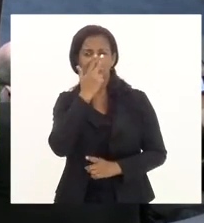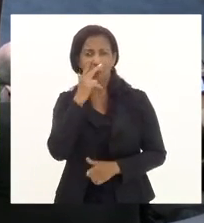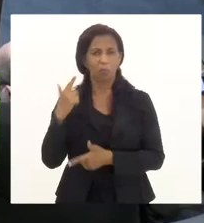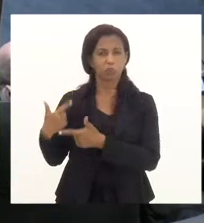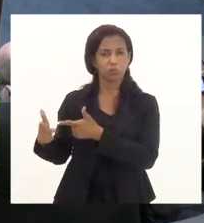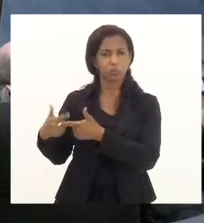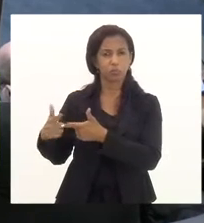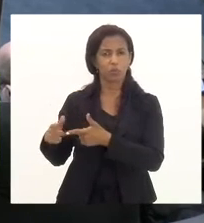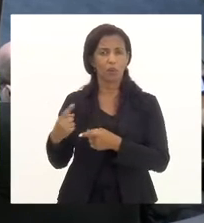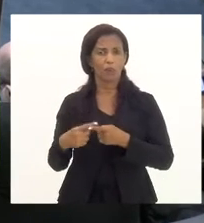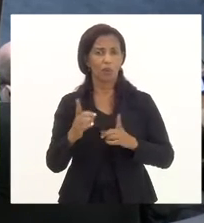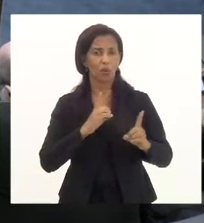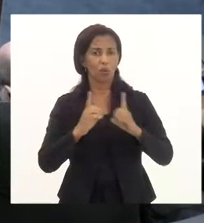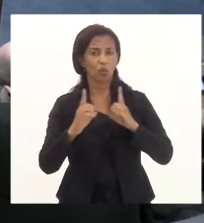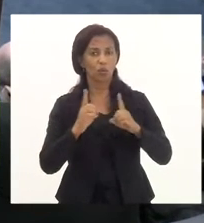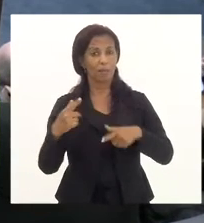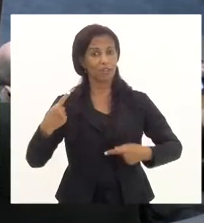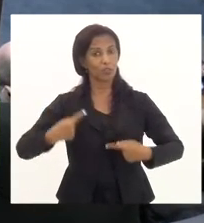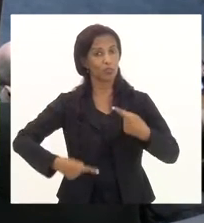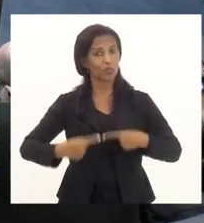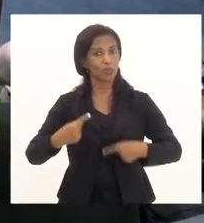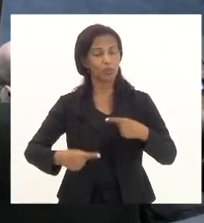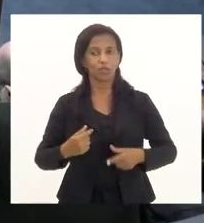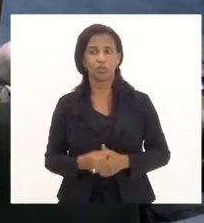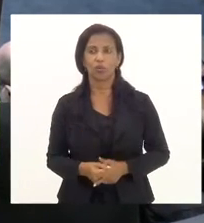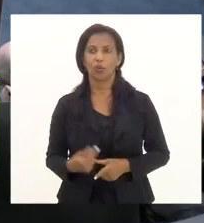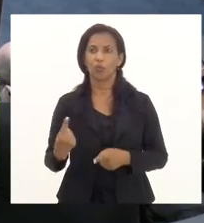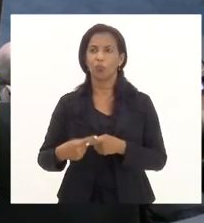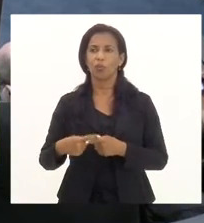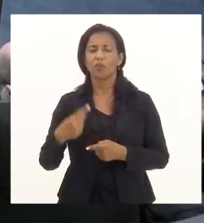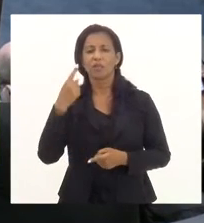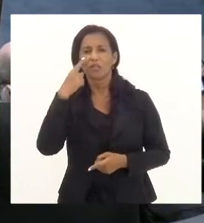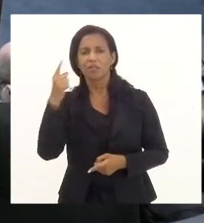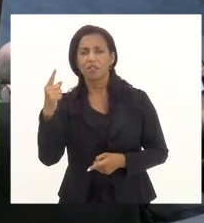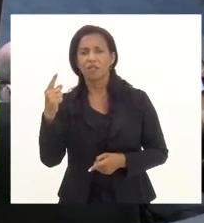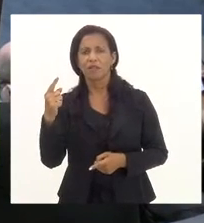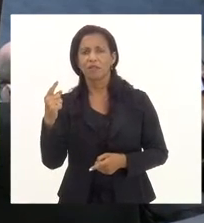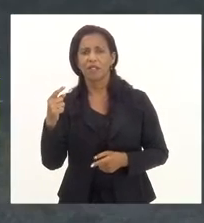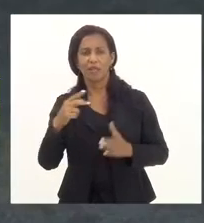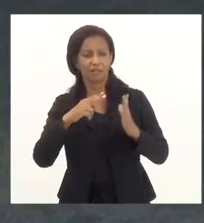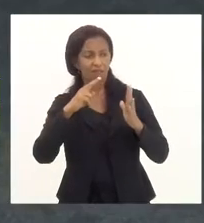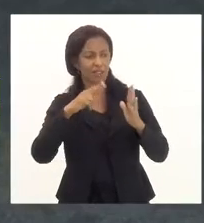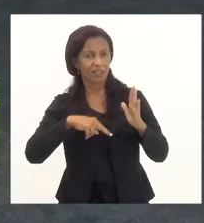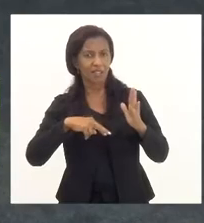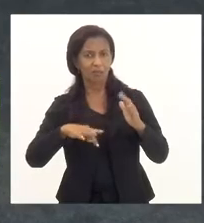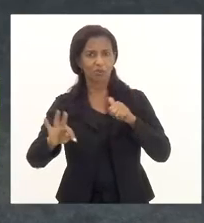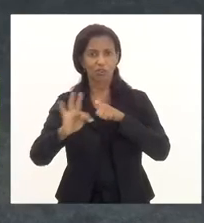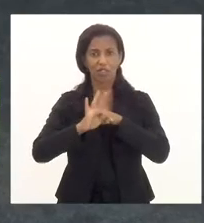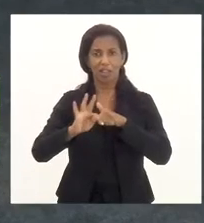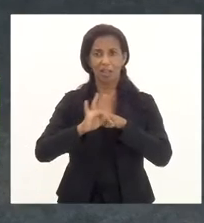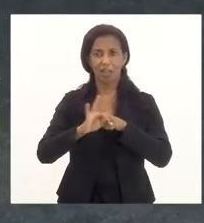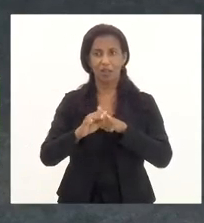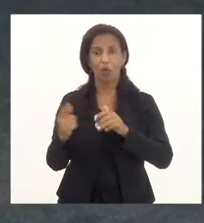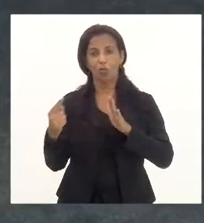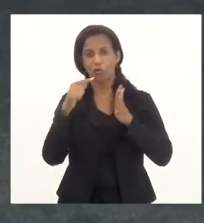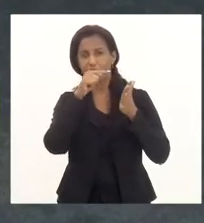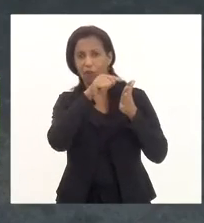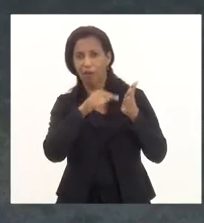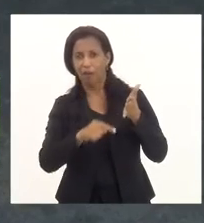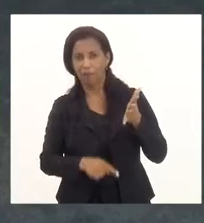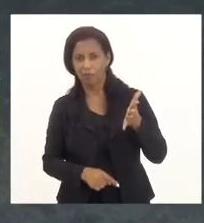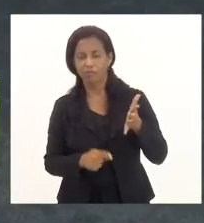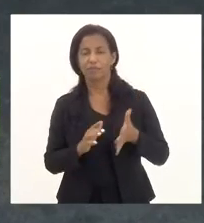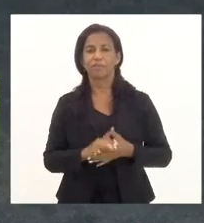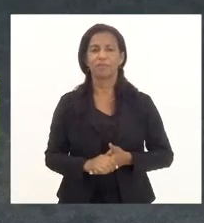fumaça porque o debate é político porque se a gente for pegar em termos técnicos né E já como foi apontada